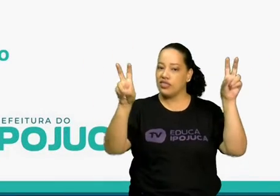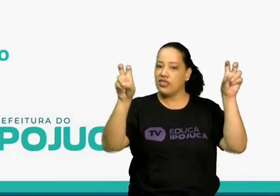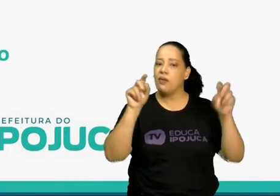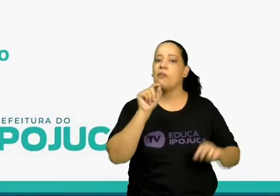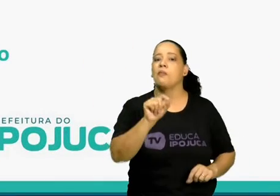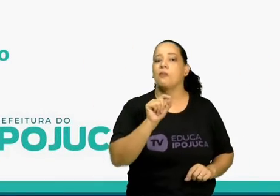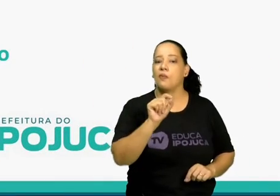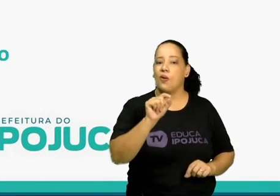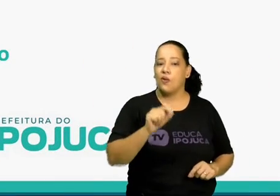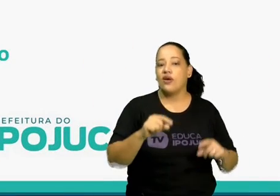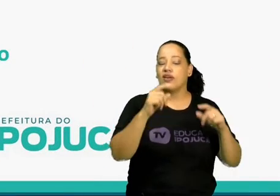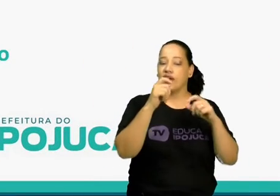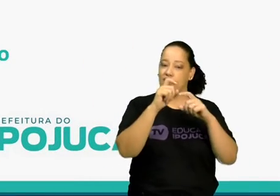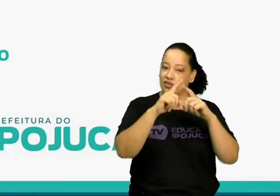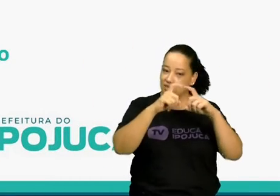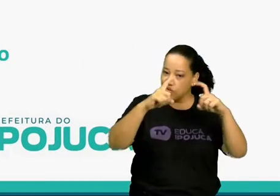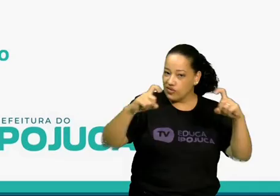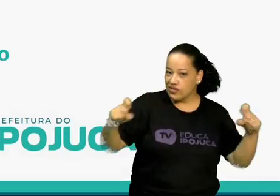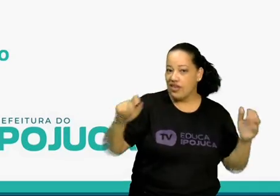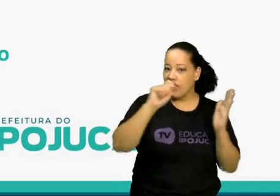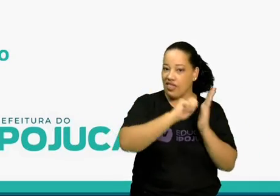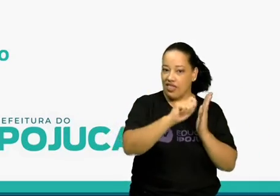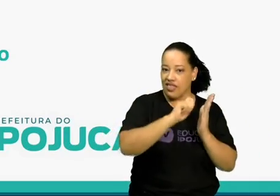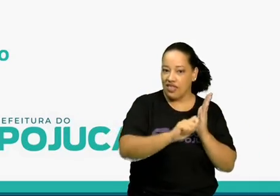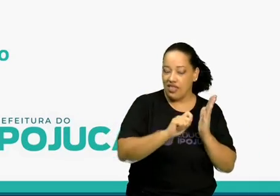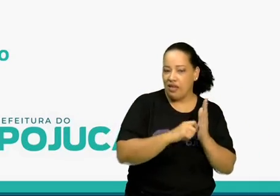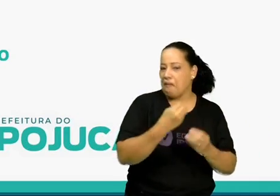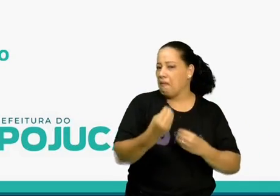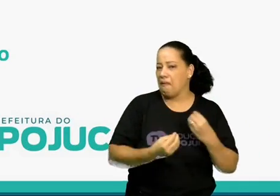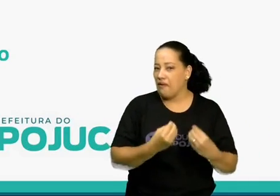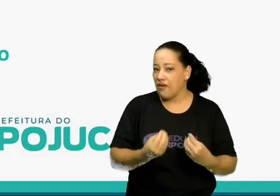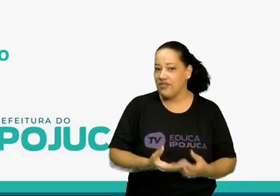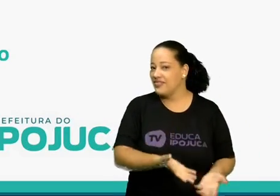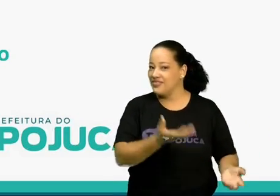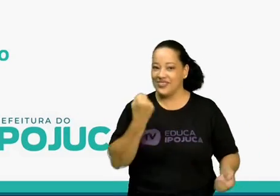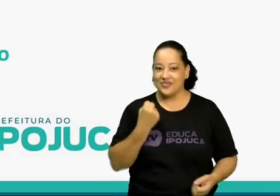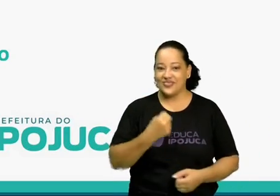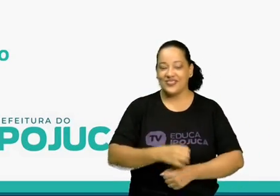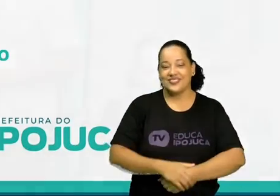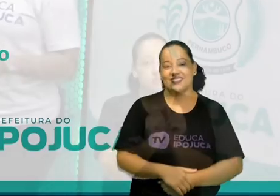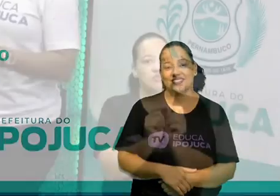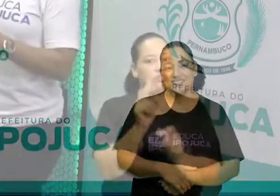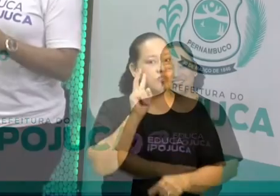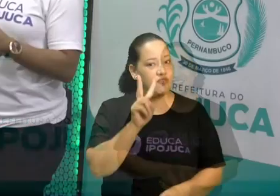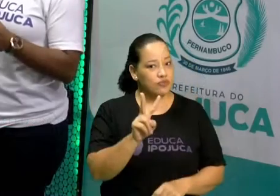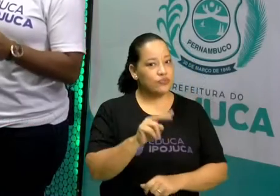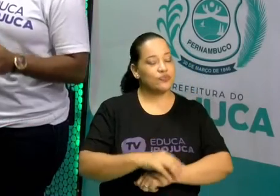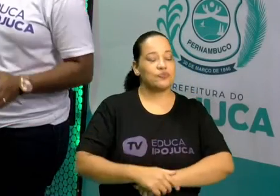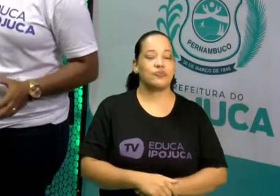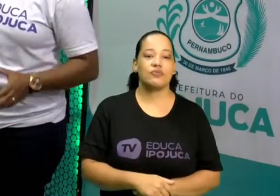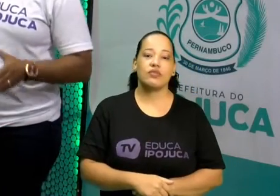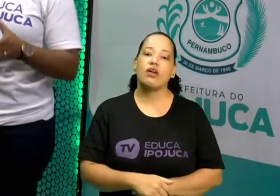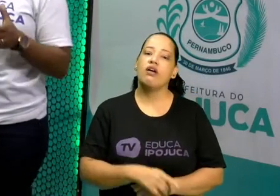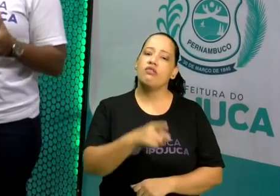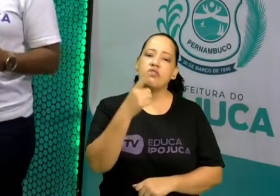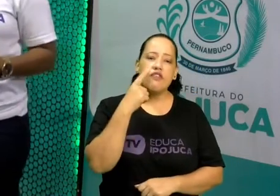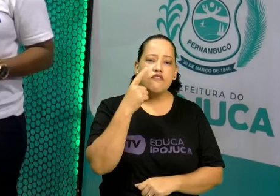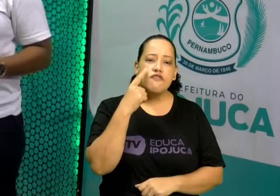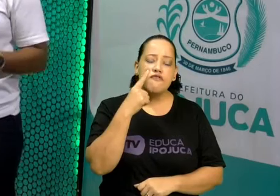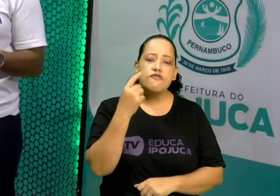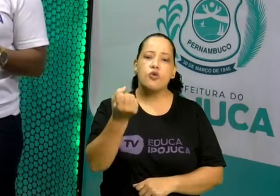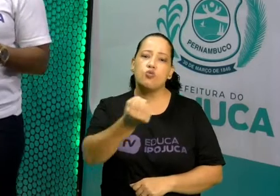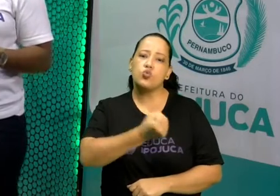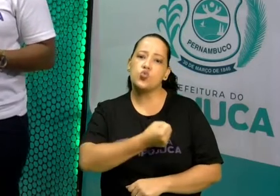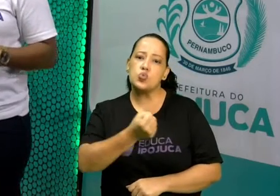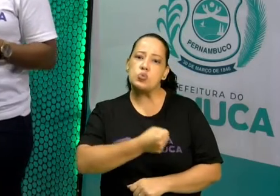estudar sobre notação científica. Então, vem comigo! Você já viu números tão